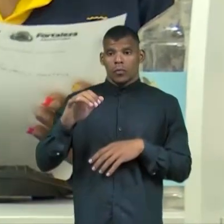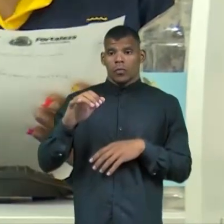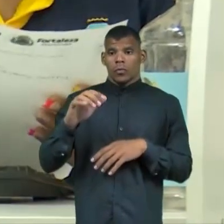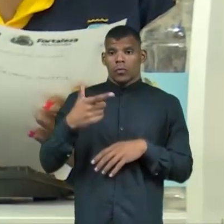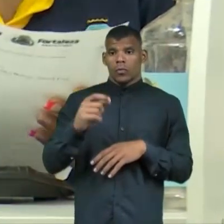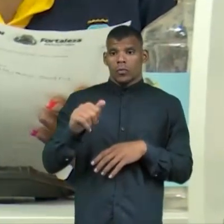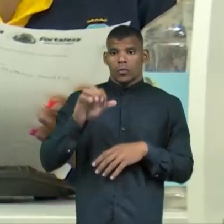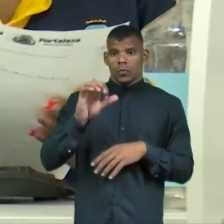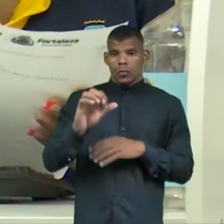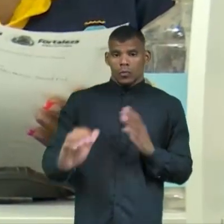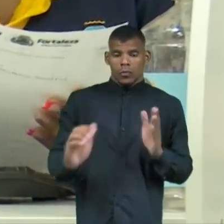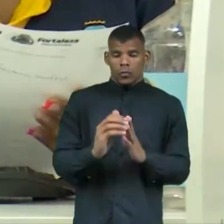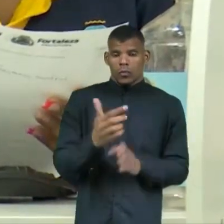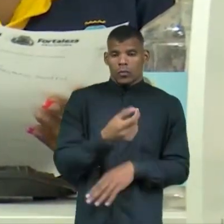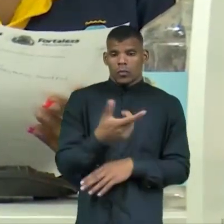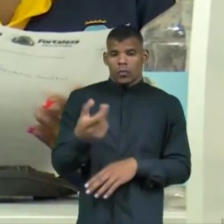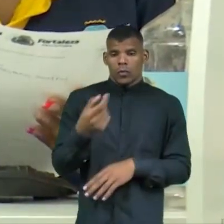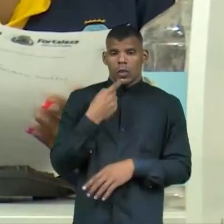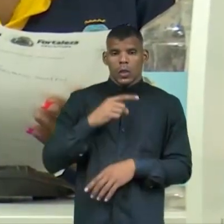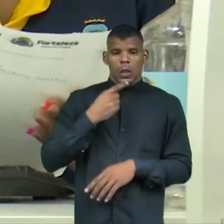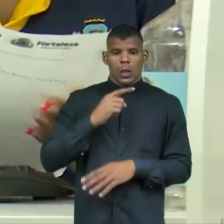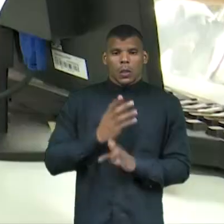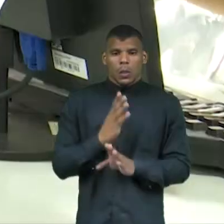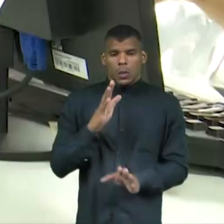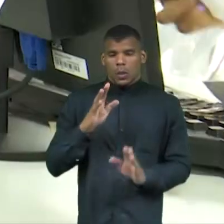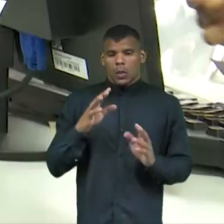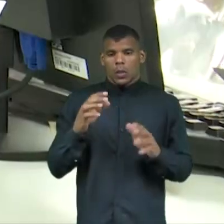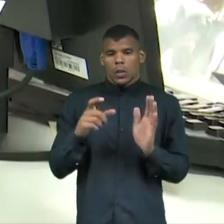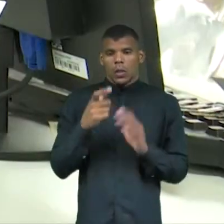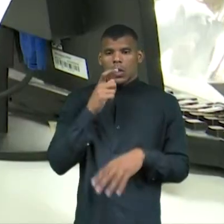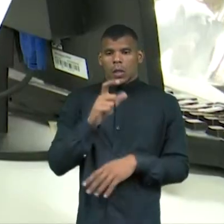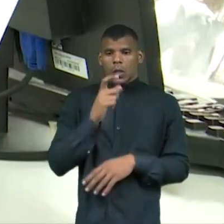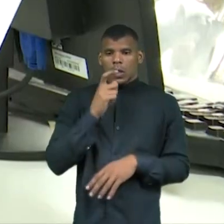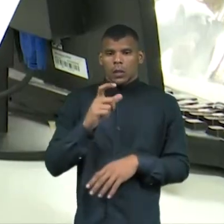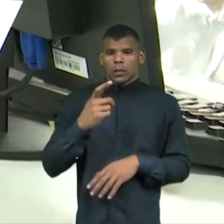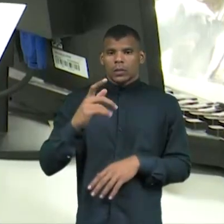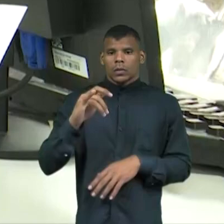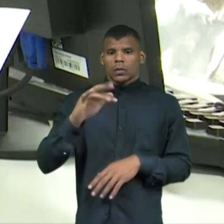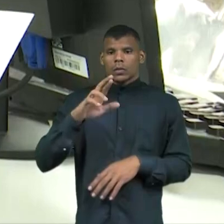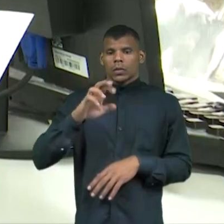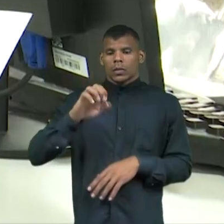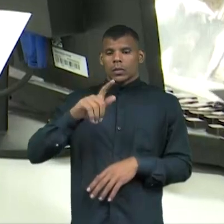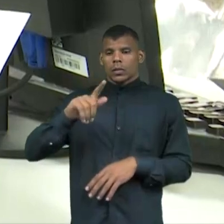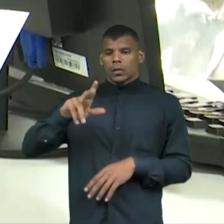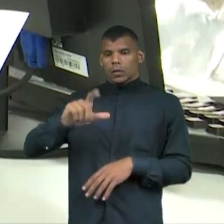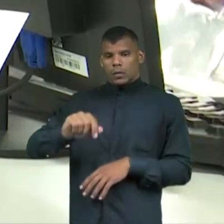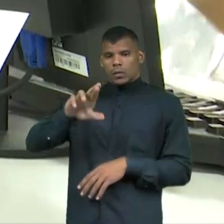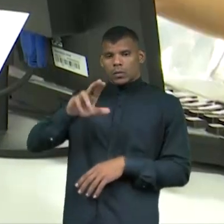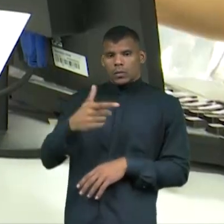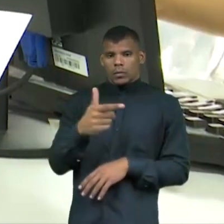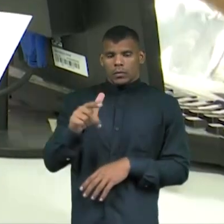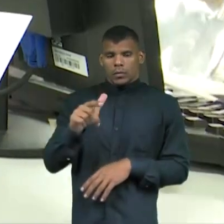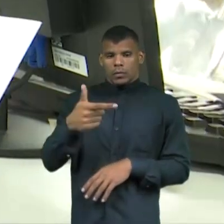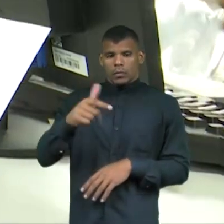a 2020, as reclamações por crédito consignado irregular aumentaram de 29.551 para